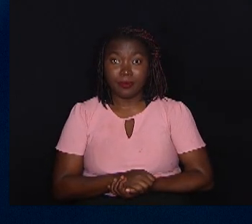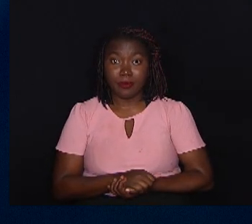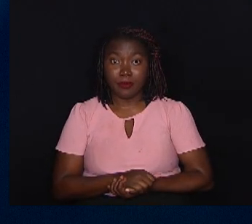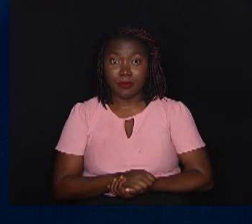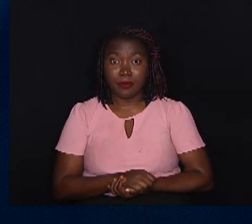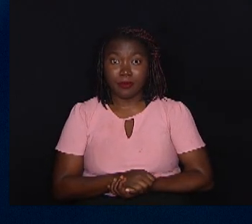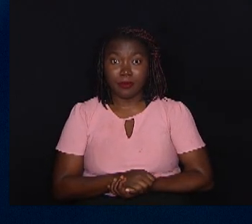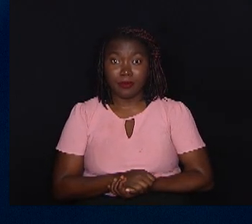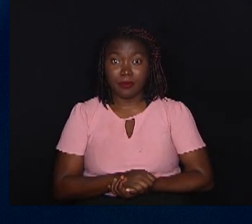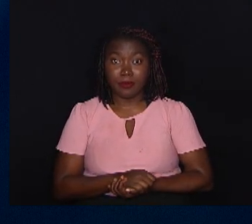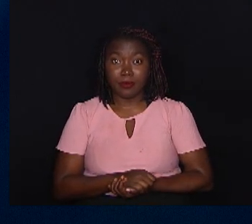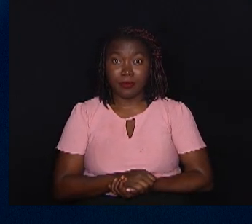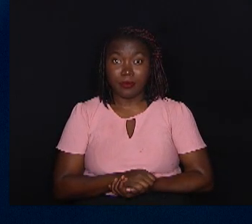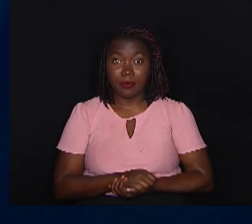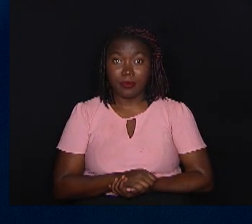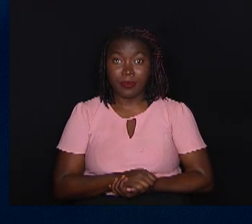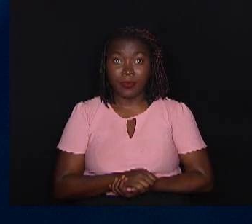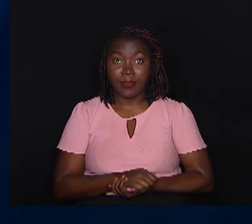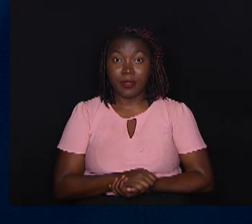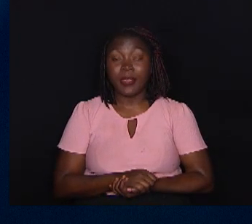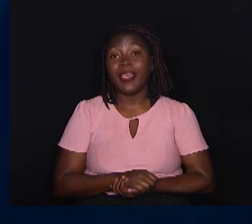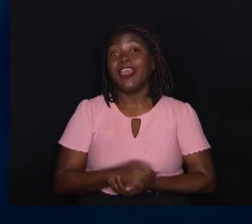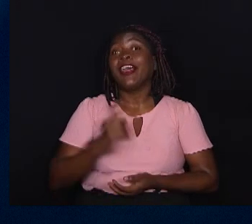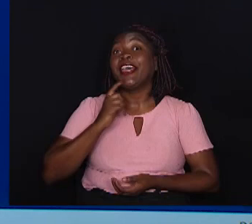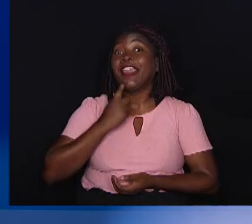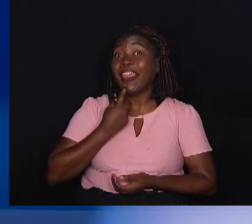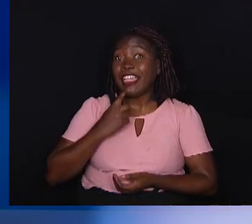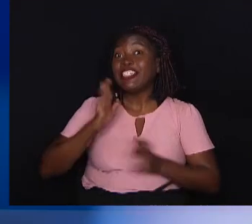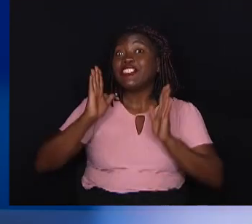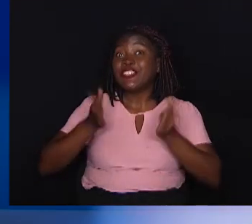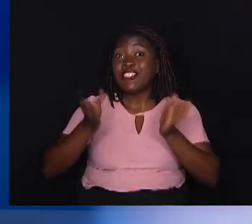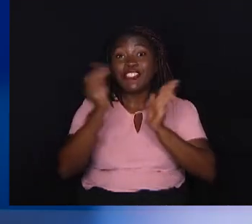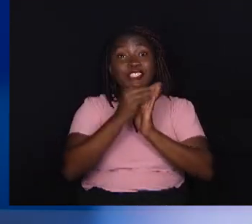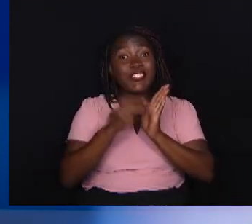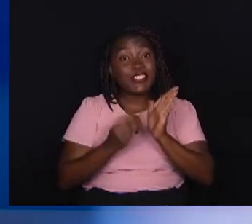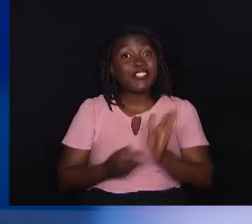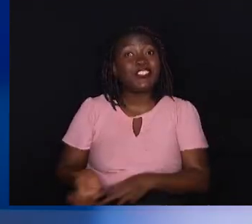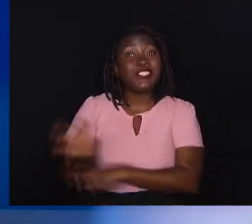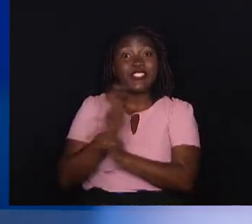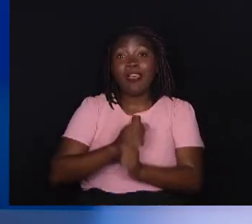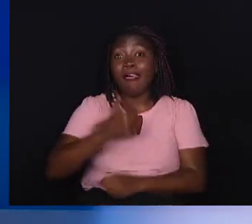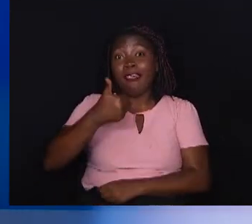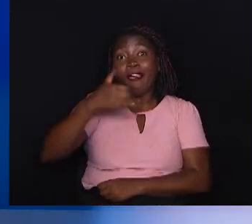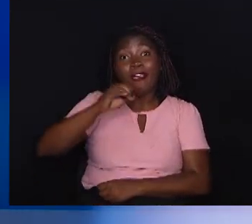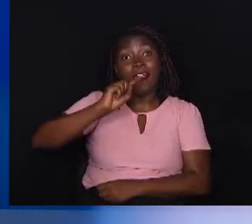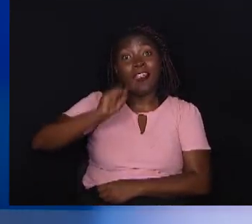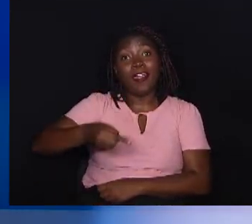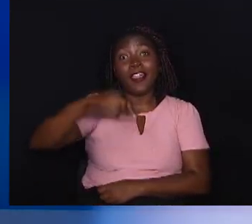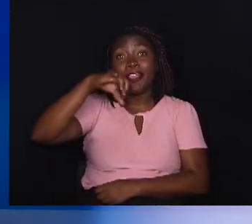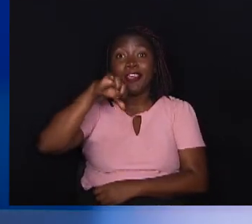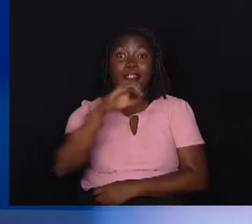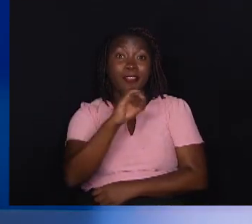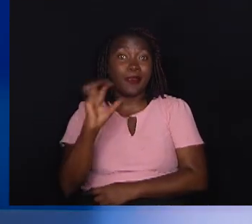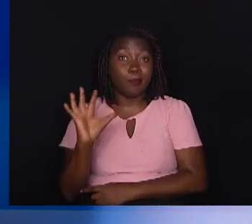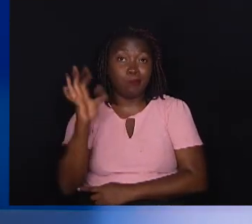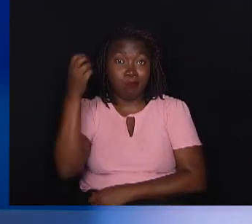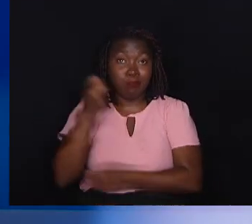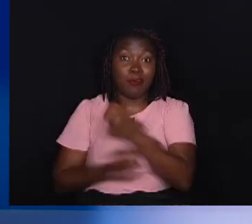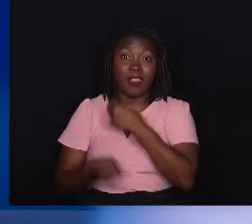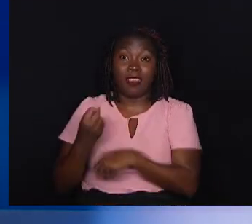Eulina, Parque Via Norte e Jardim Ademar de Barros. Campinas já registrou 10.293 casos